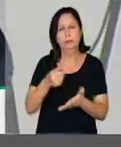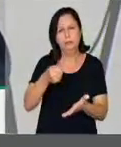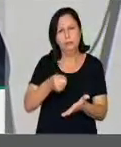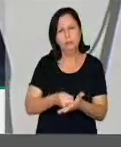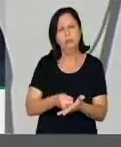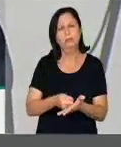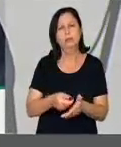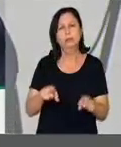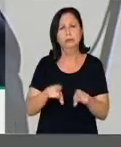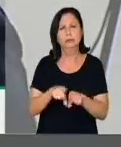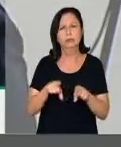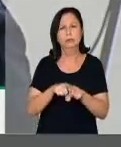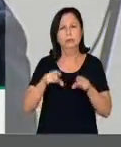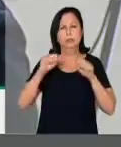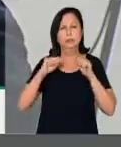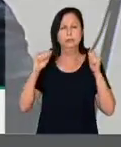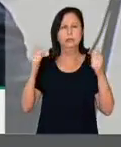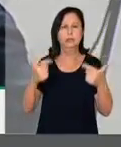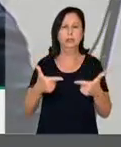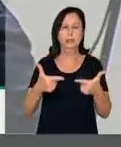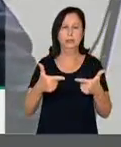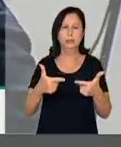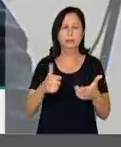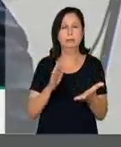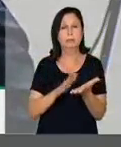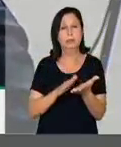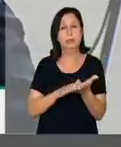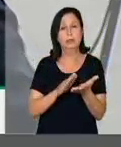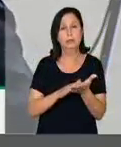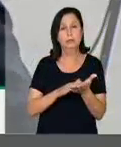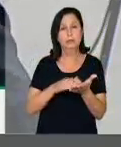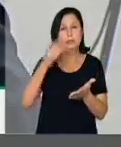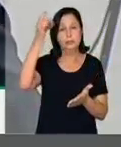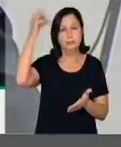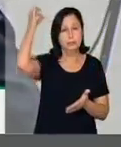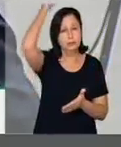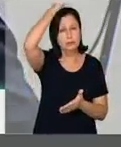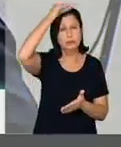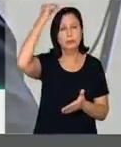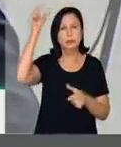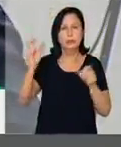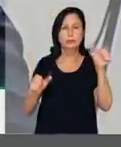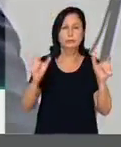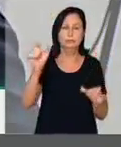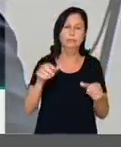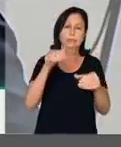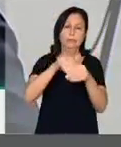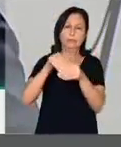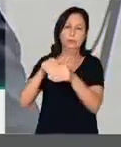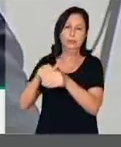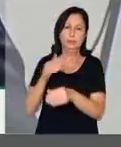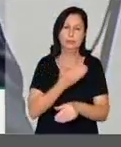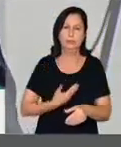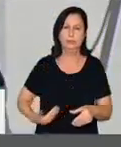obrigação, assim como a Assembleia Legislativa. Parabéns, capixabas, que trouxeram de volta Renato Casagrande ao nosso governo.